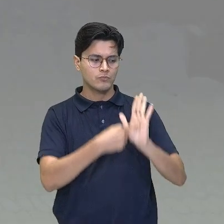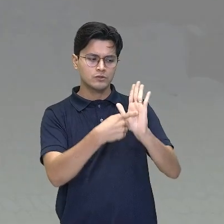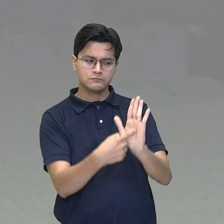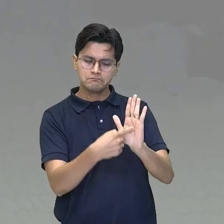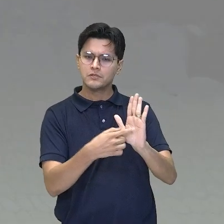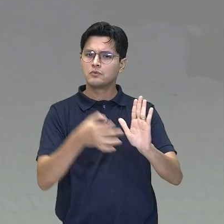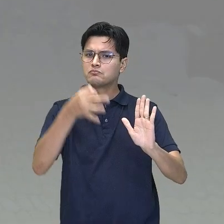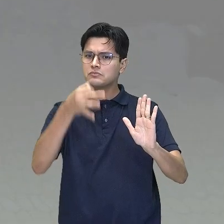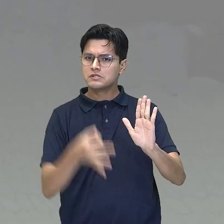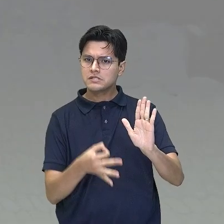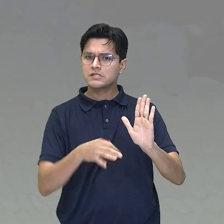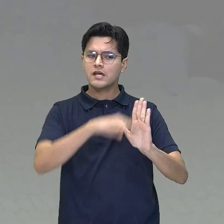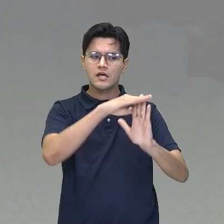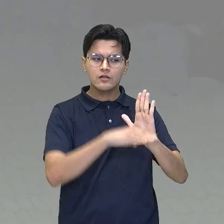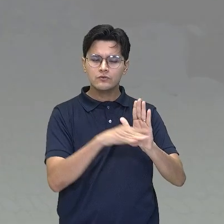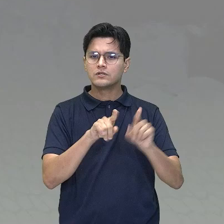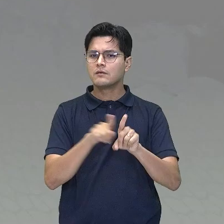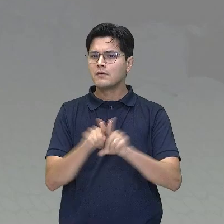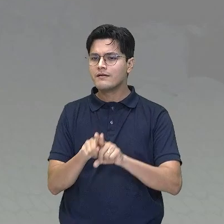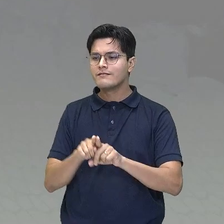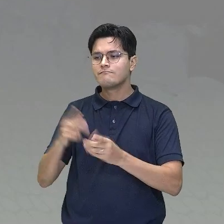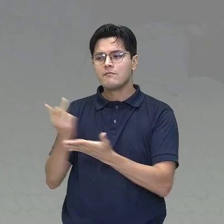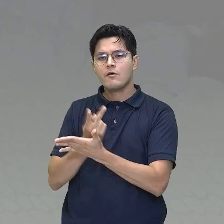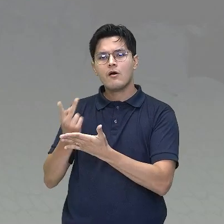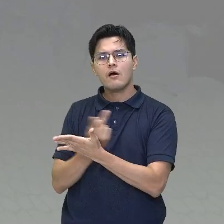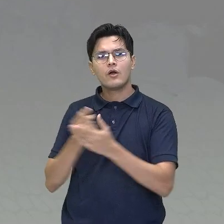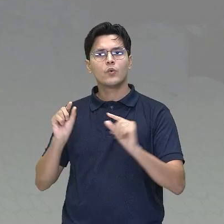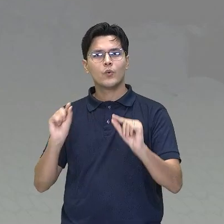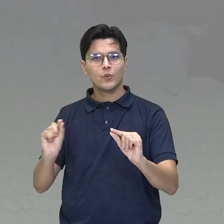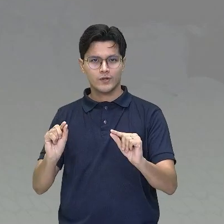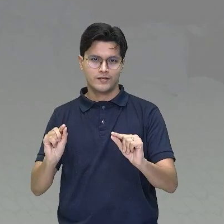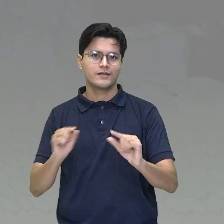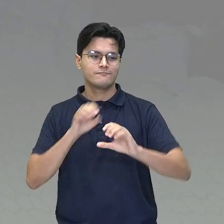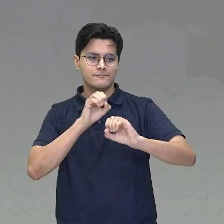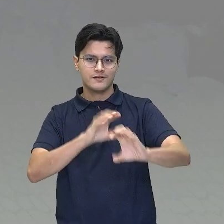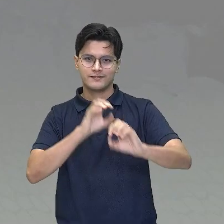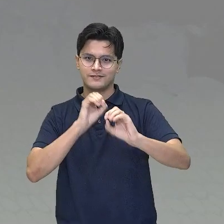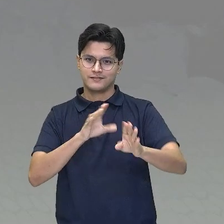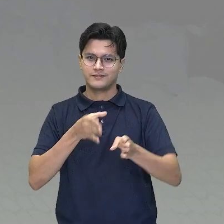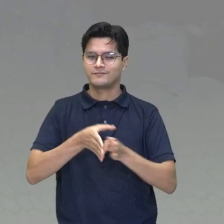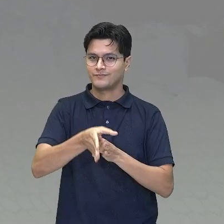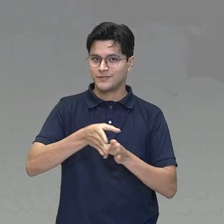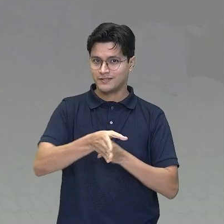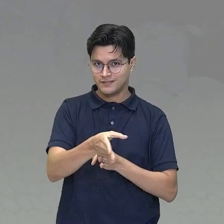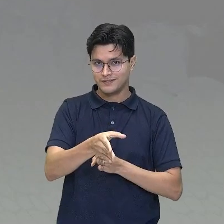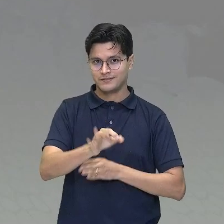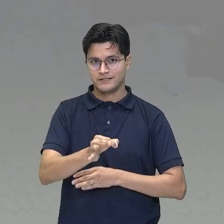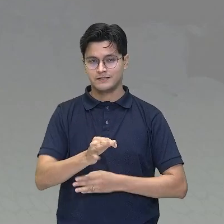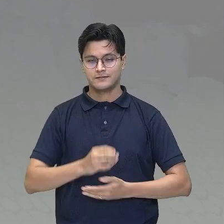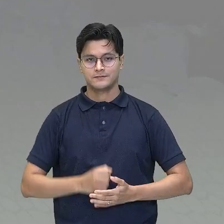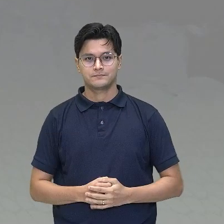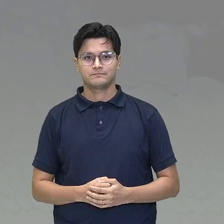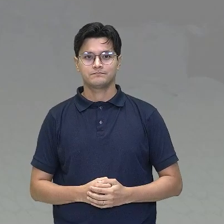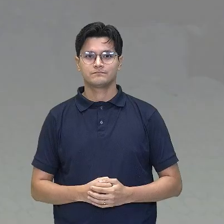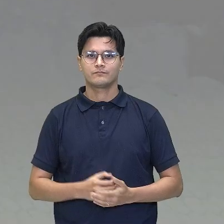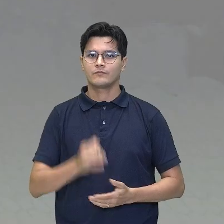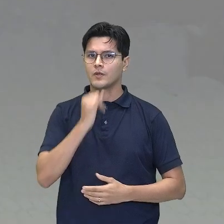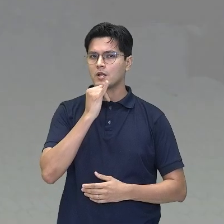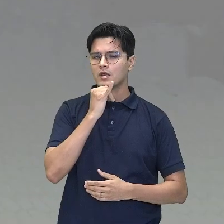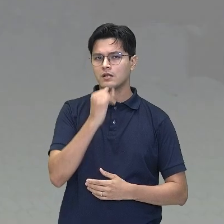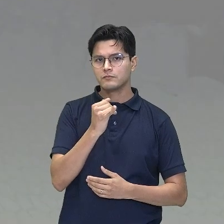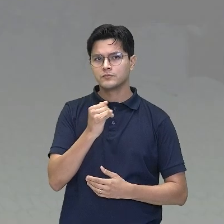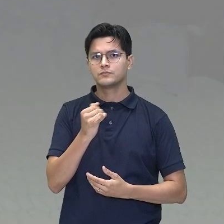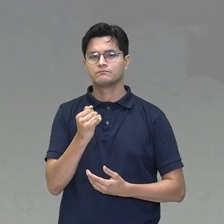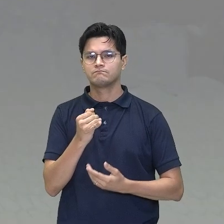certo ou o que é errado, o que se deve ou o que não se deve fazer, seja na vida